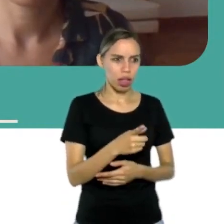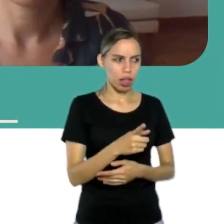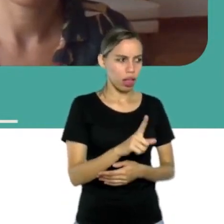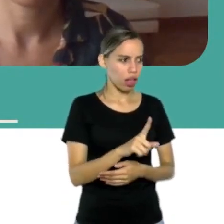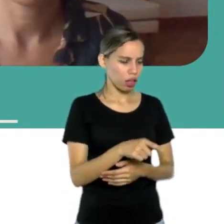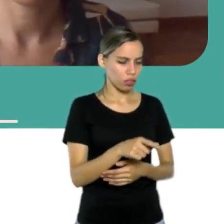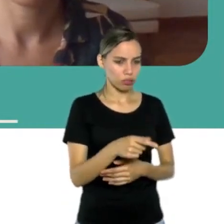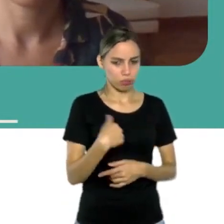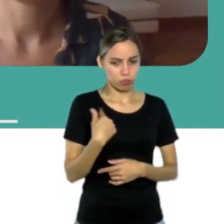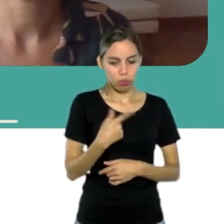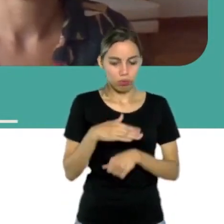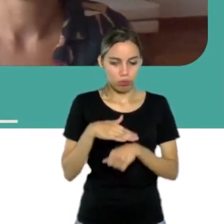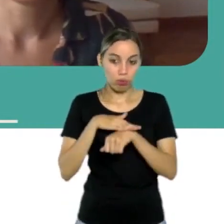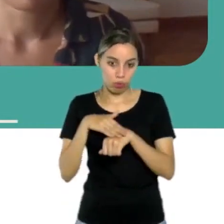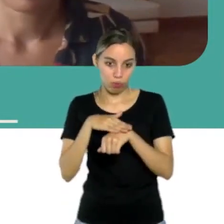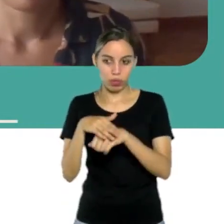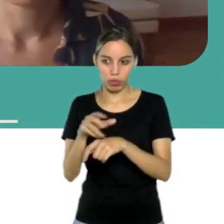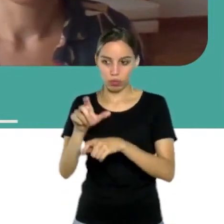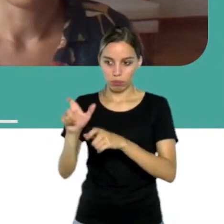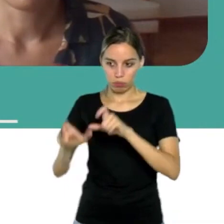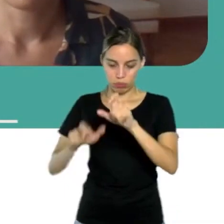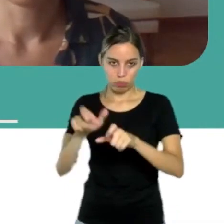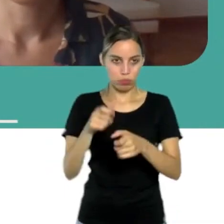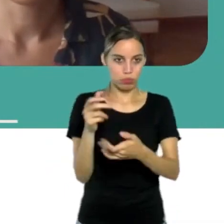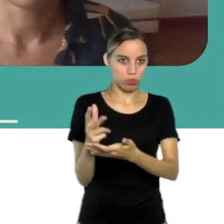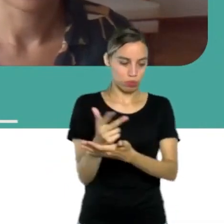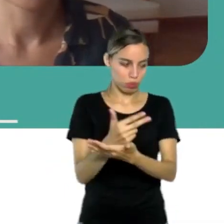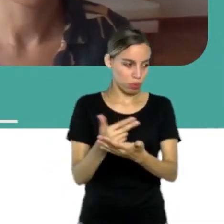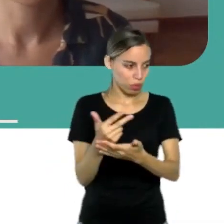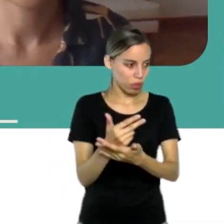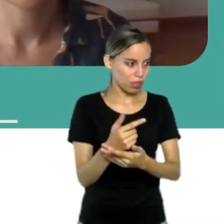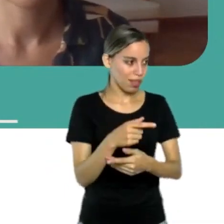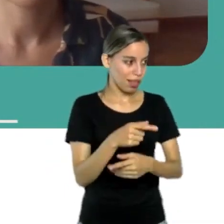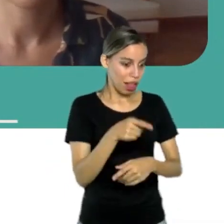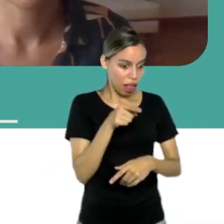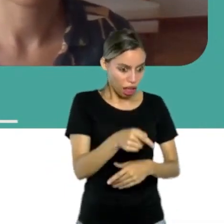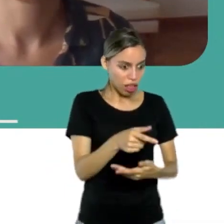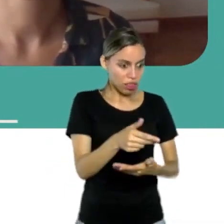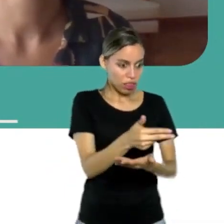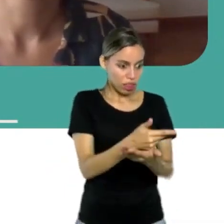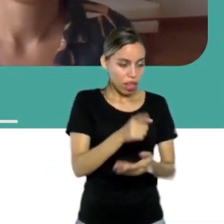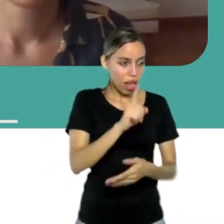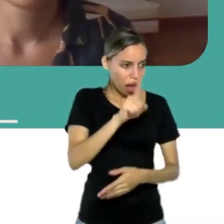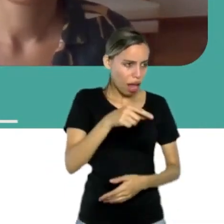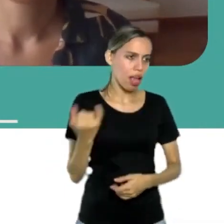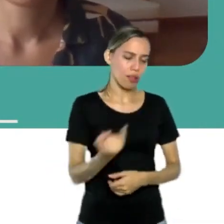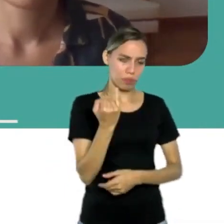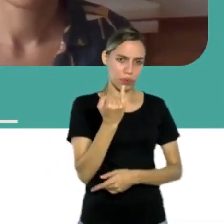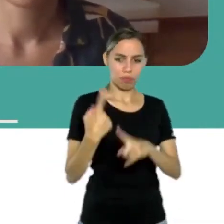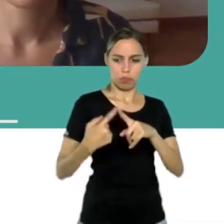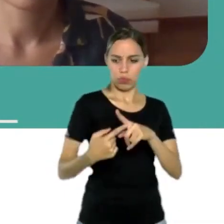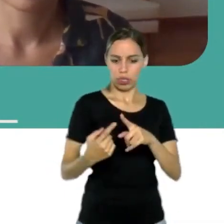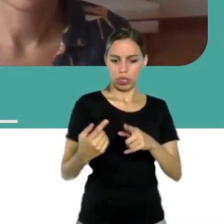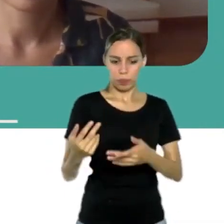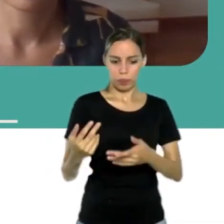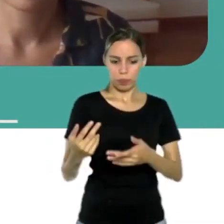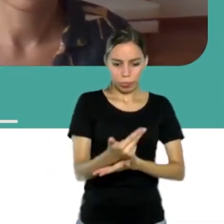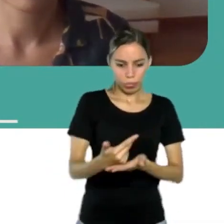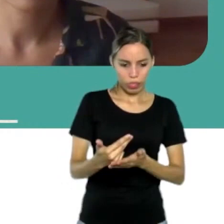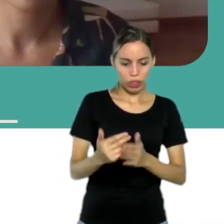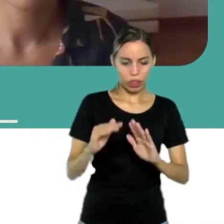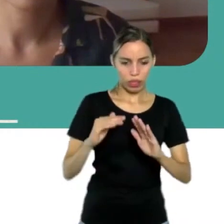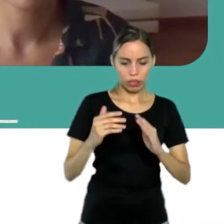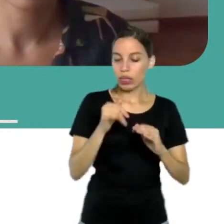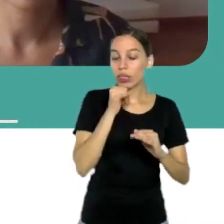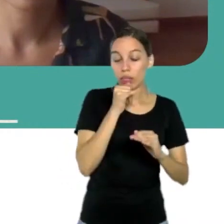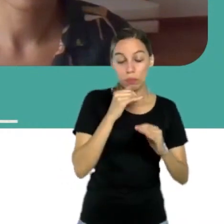grande desafio, né, da imagem que acompanha os livros, tanto os infantis também, que ele tem que dizer mais, não só